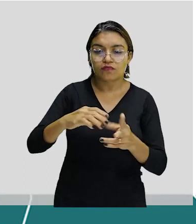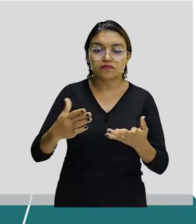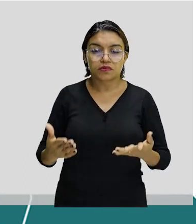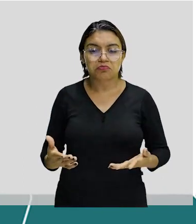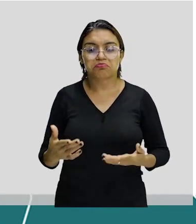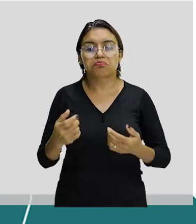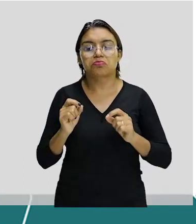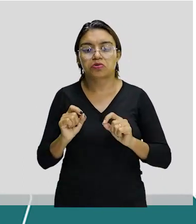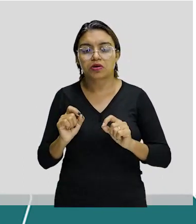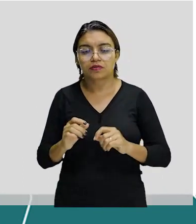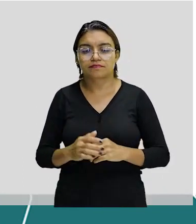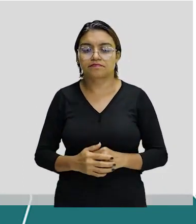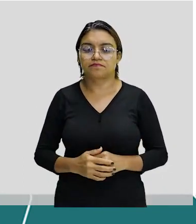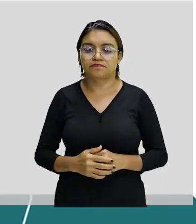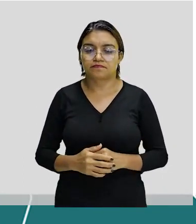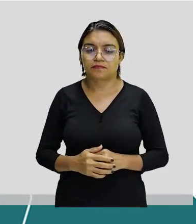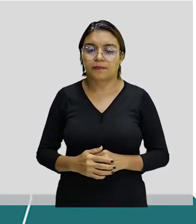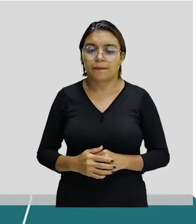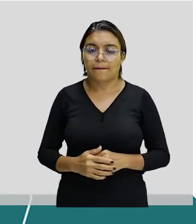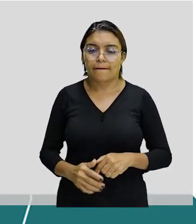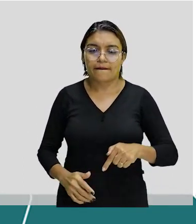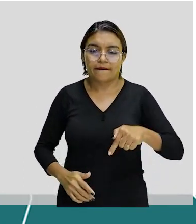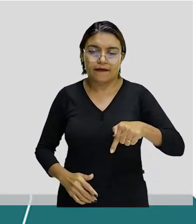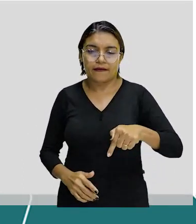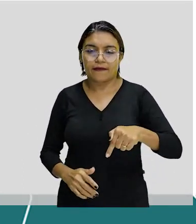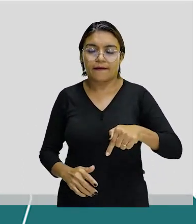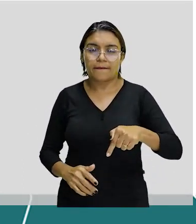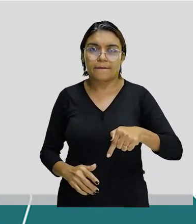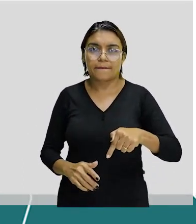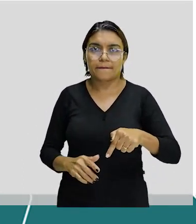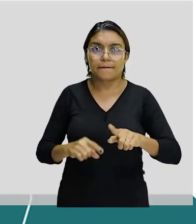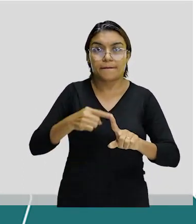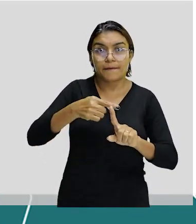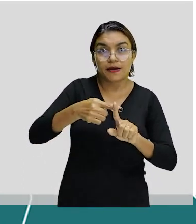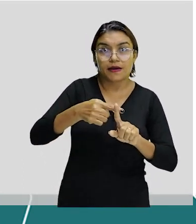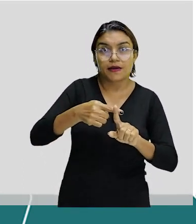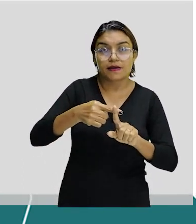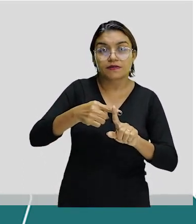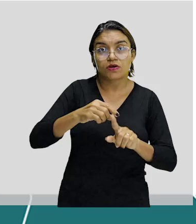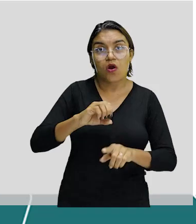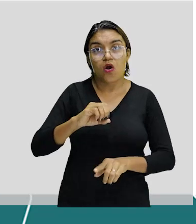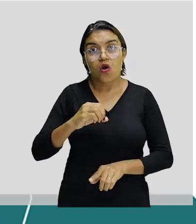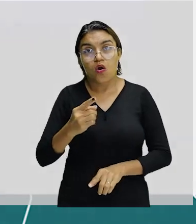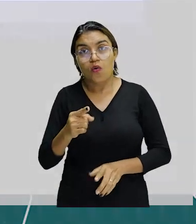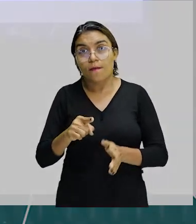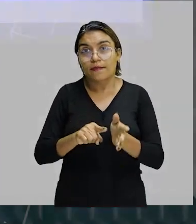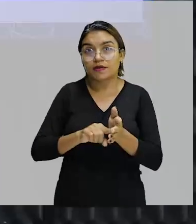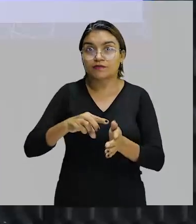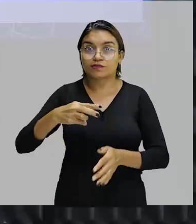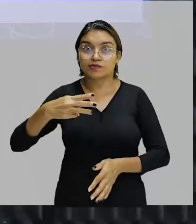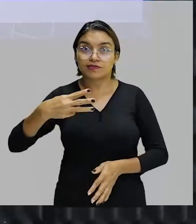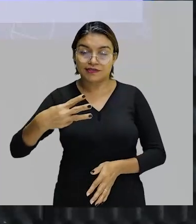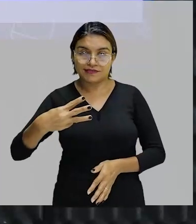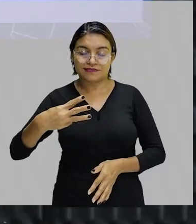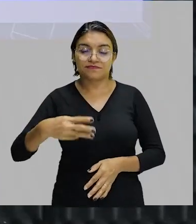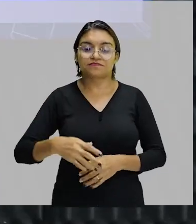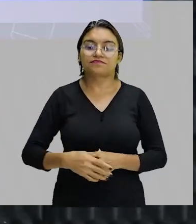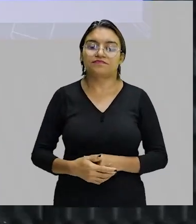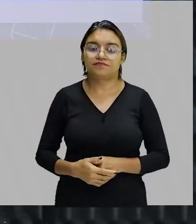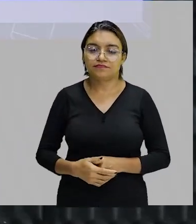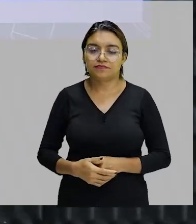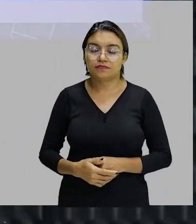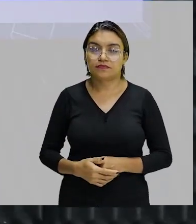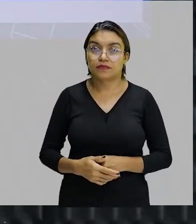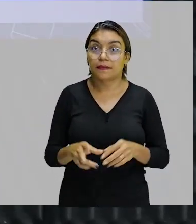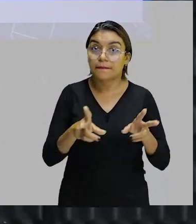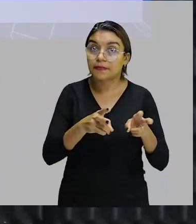tenho que o Q pode ser mais 3 ou menos 3. E bem aqui, eu chamo tua atenção lá no